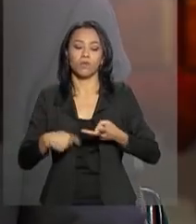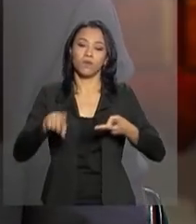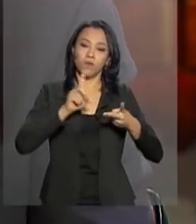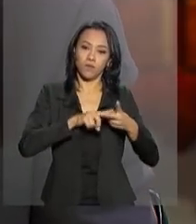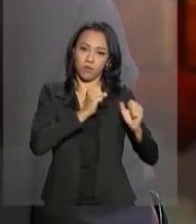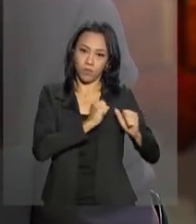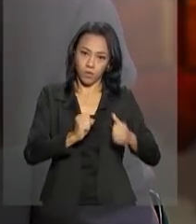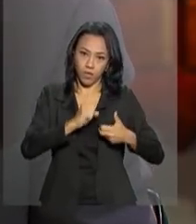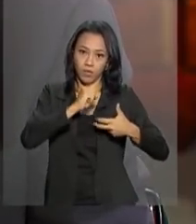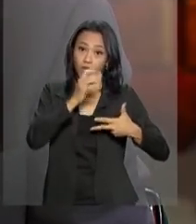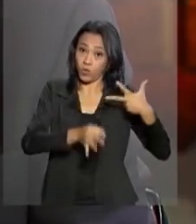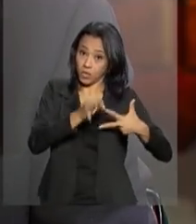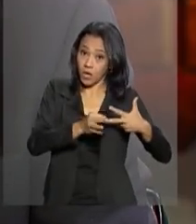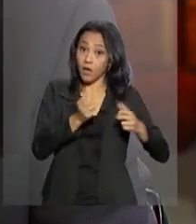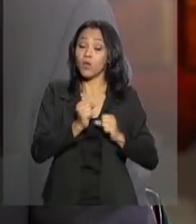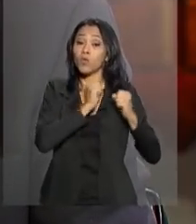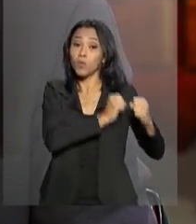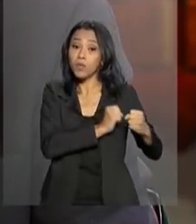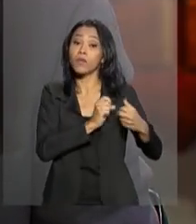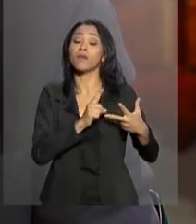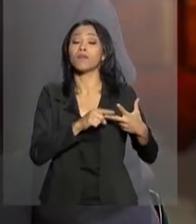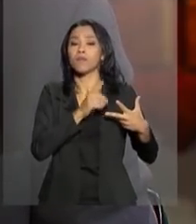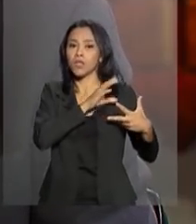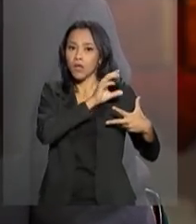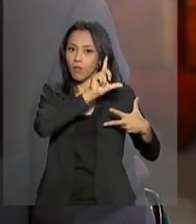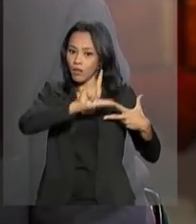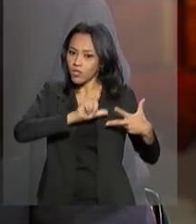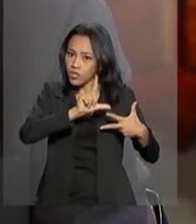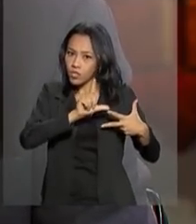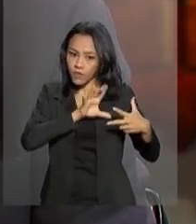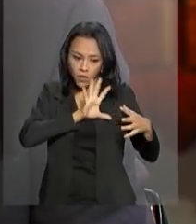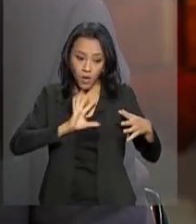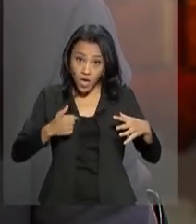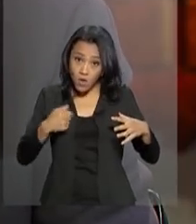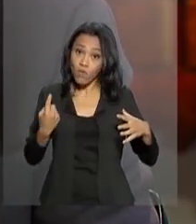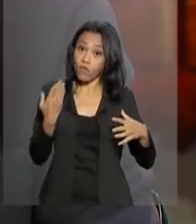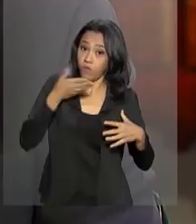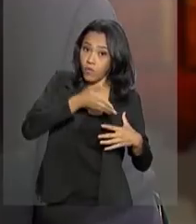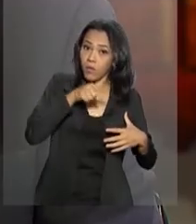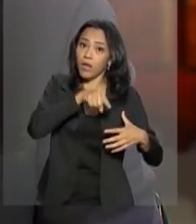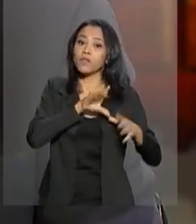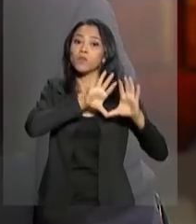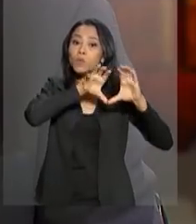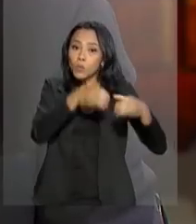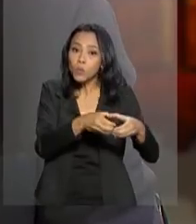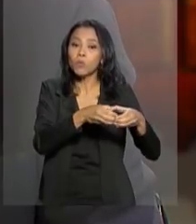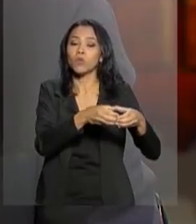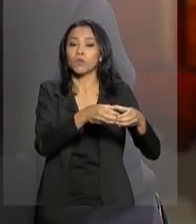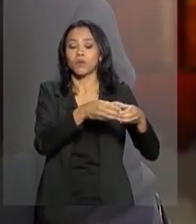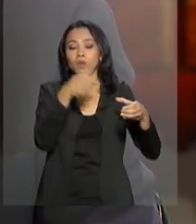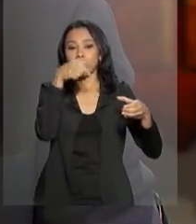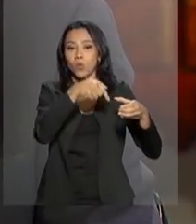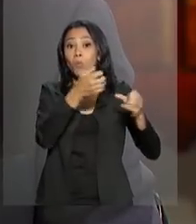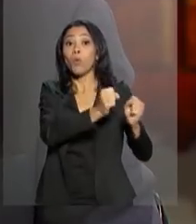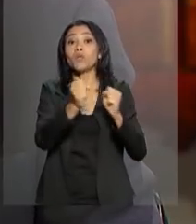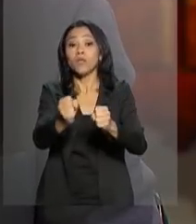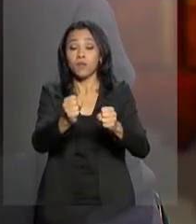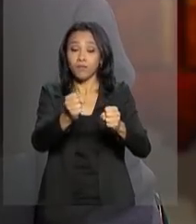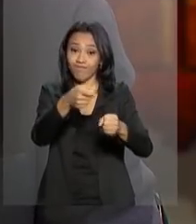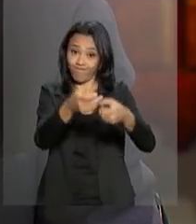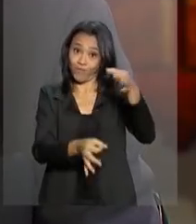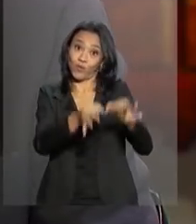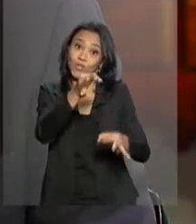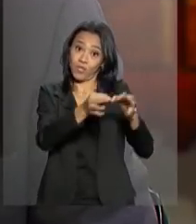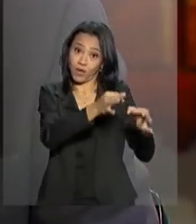subcomissão do Judiciário e do Ministério Público. Eu fui para esta subcomissão do Poder Judiciário